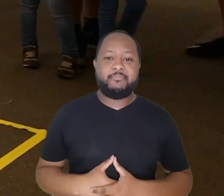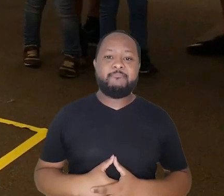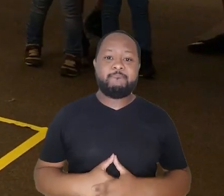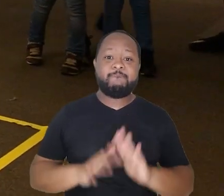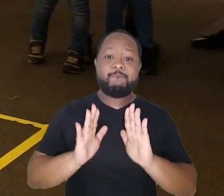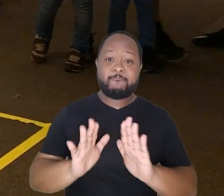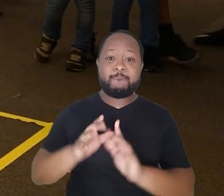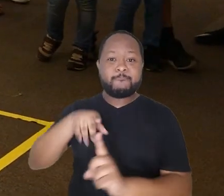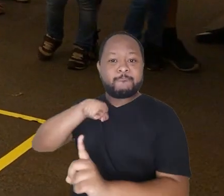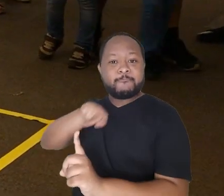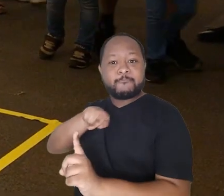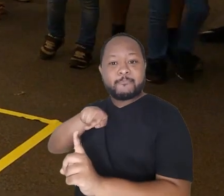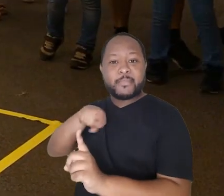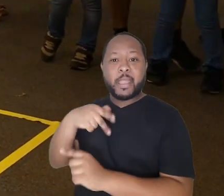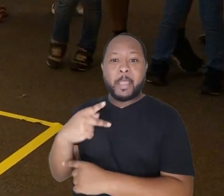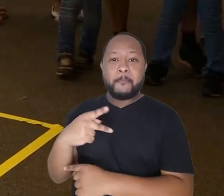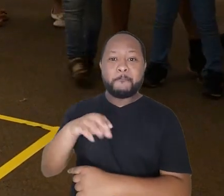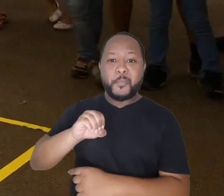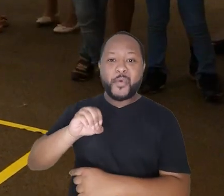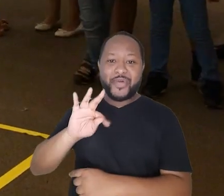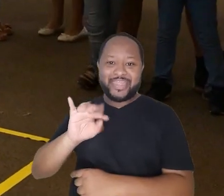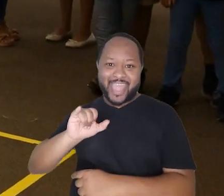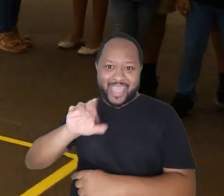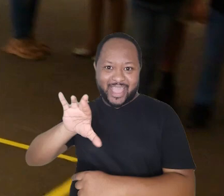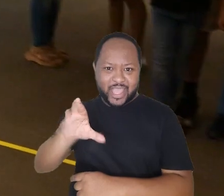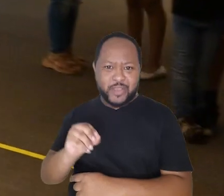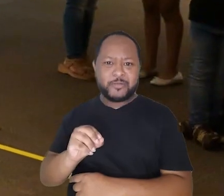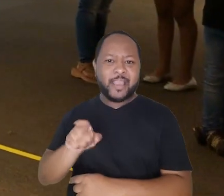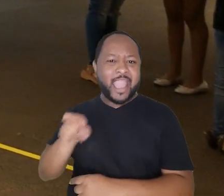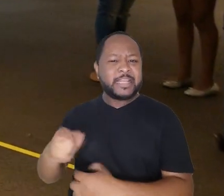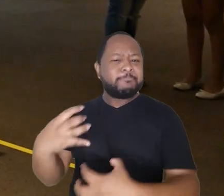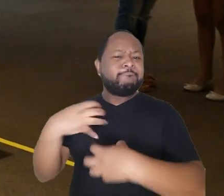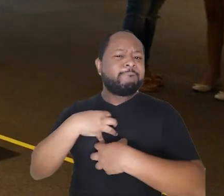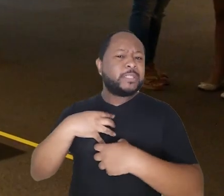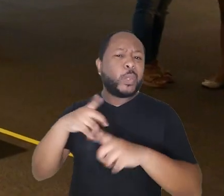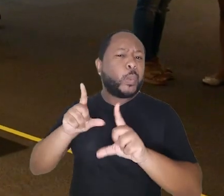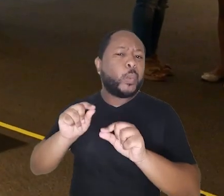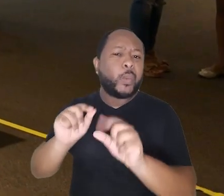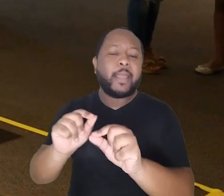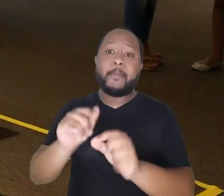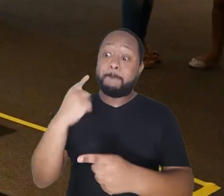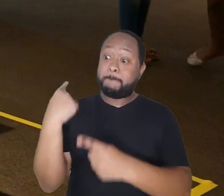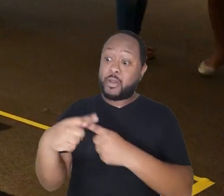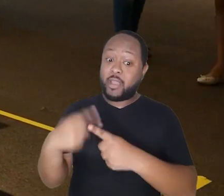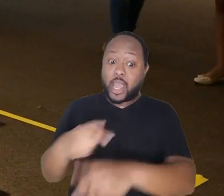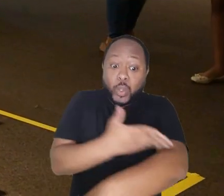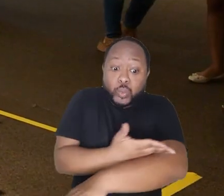Para o Antônio Poteiro, fazia muito sentido, justamente por esse convívio